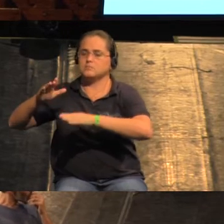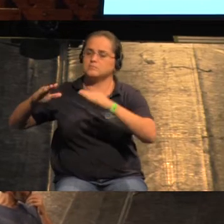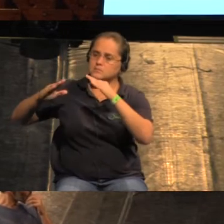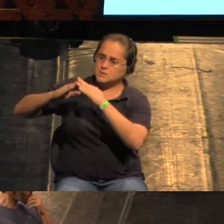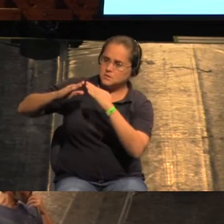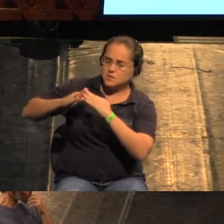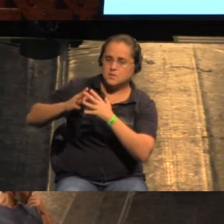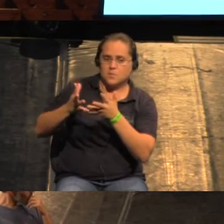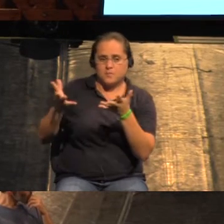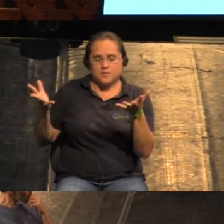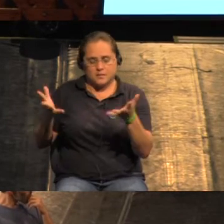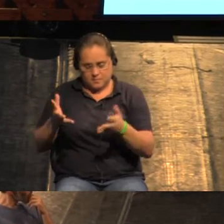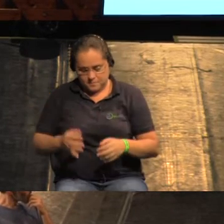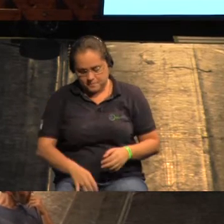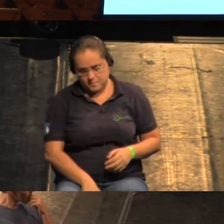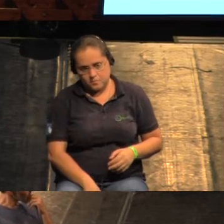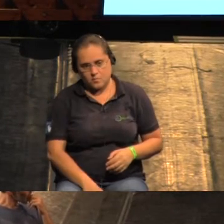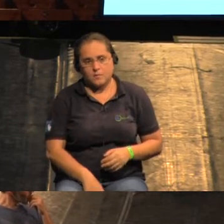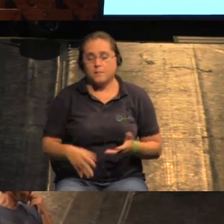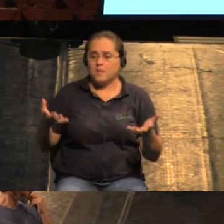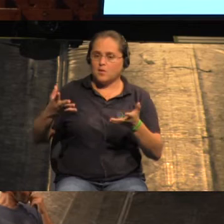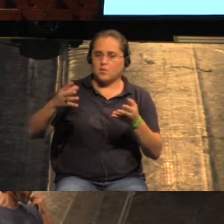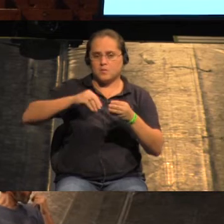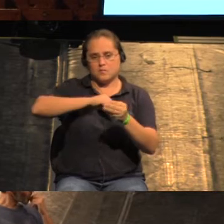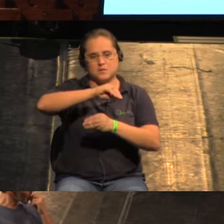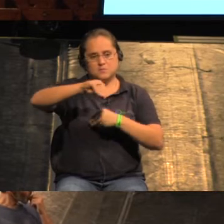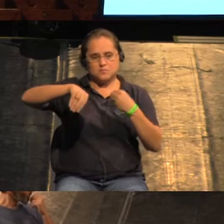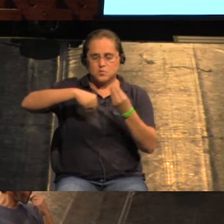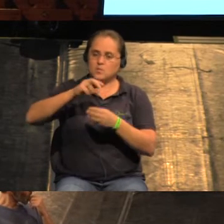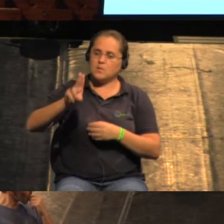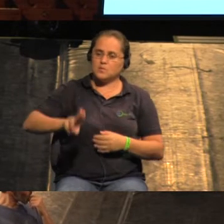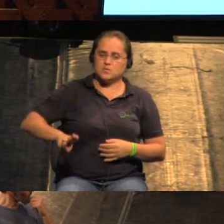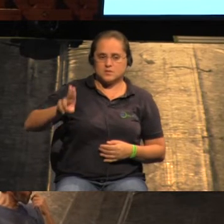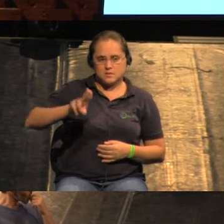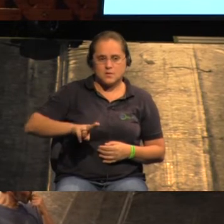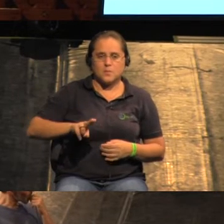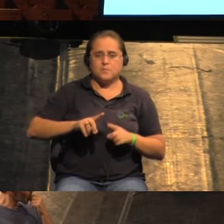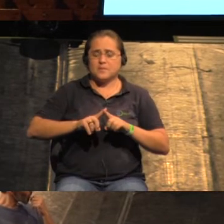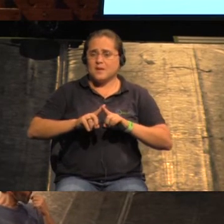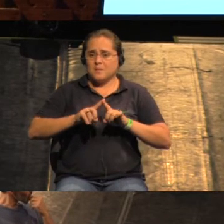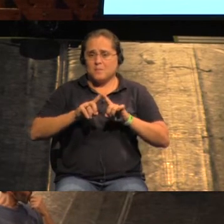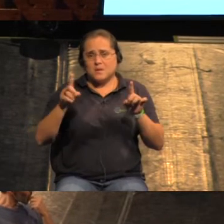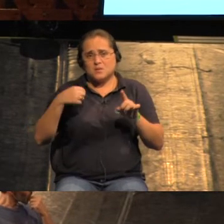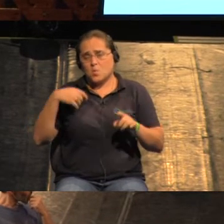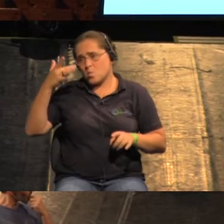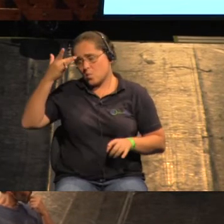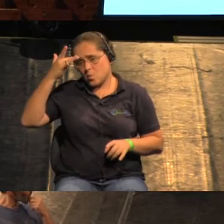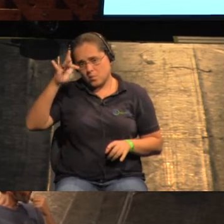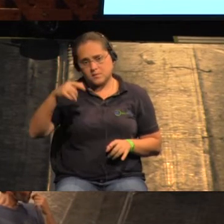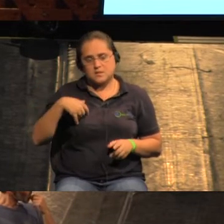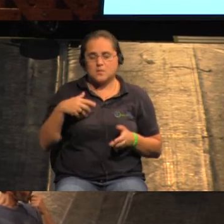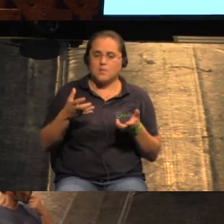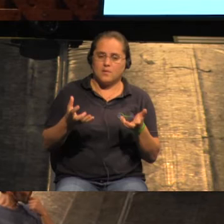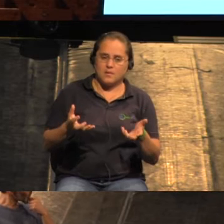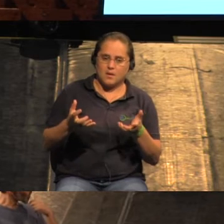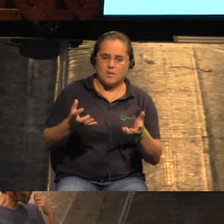distrito residencial, e agora queremos misturar essas utilizações. No entanto, eu não sei se